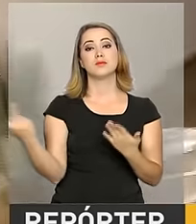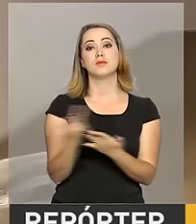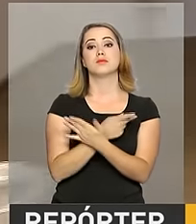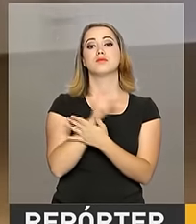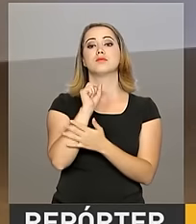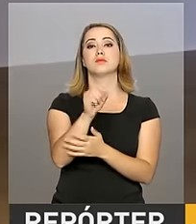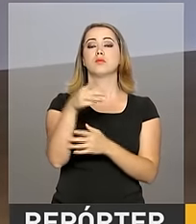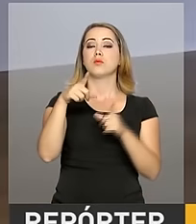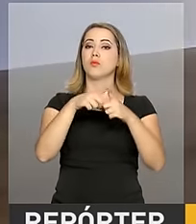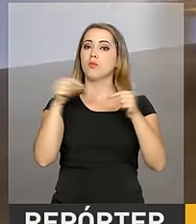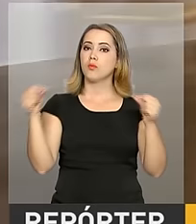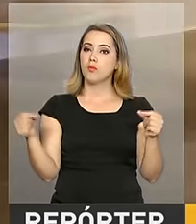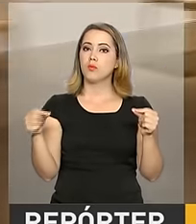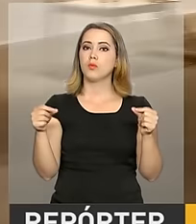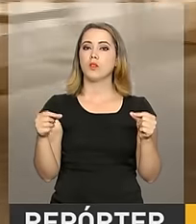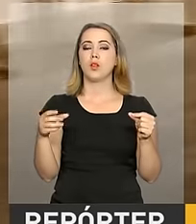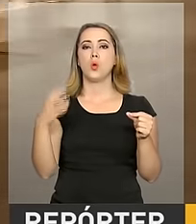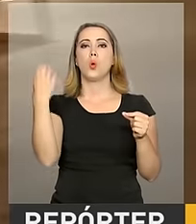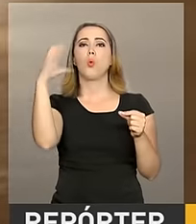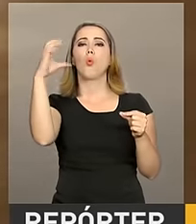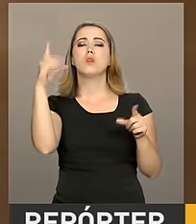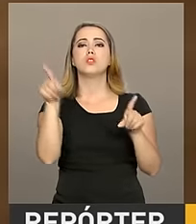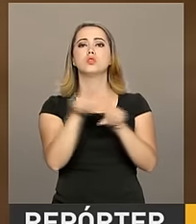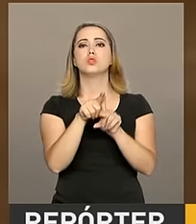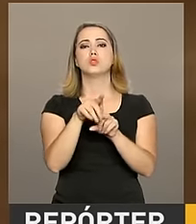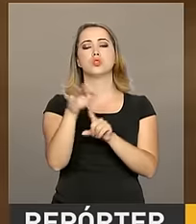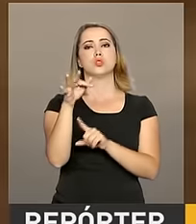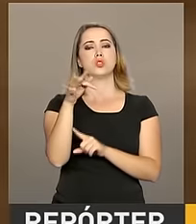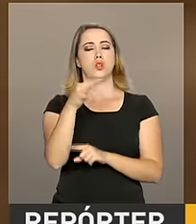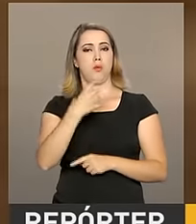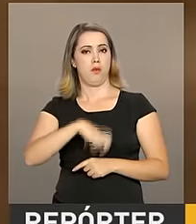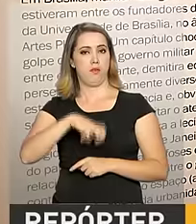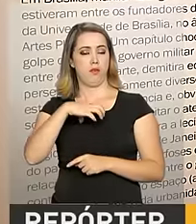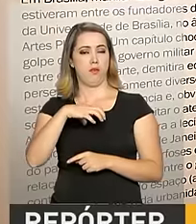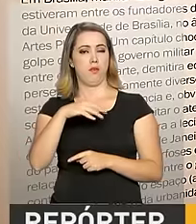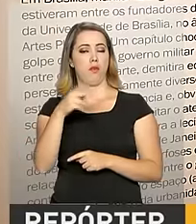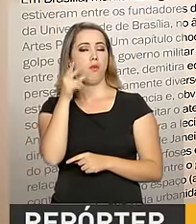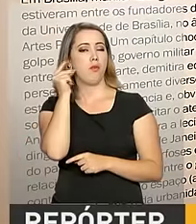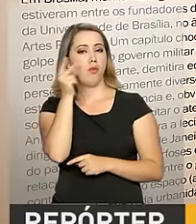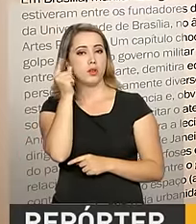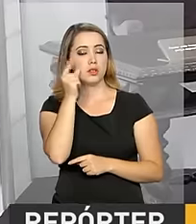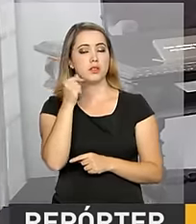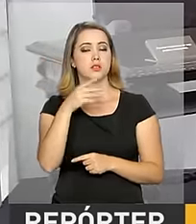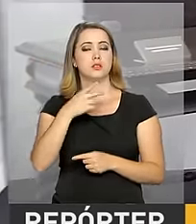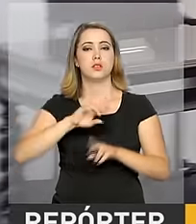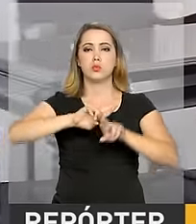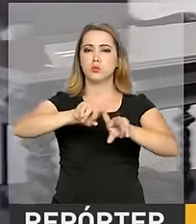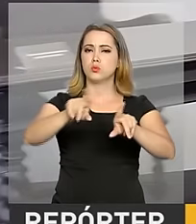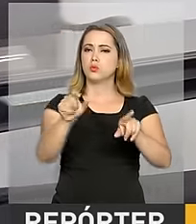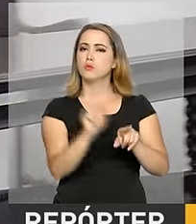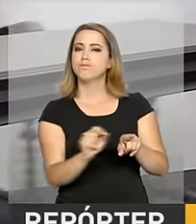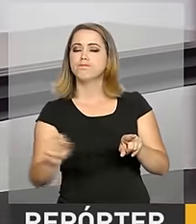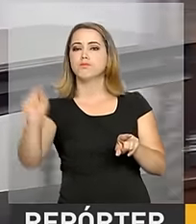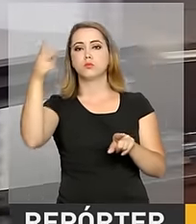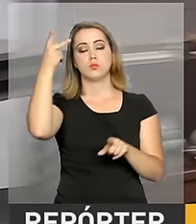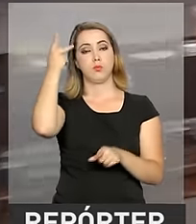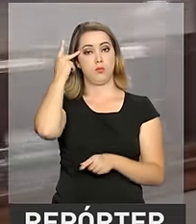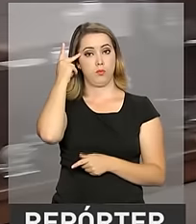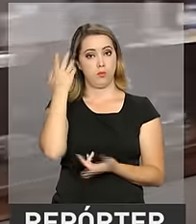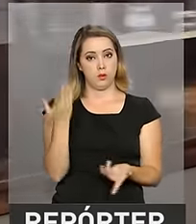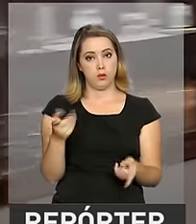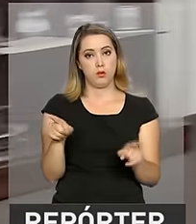realizados em Brasília, Curitiba, Fortaleza, Recife, Rio de Janeiro, Salvador e São Paulo,